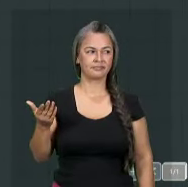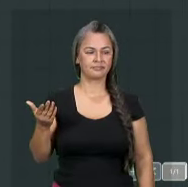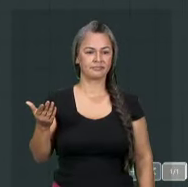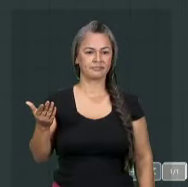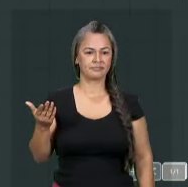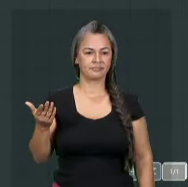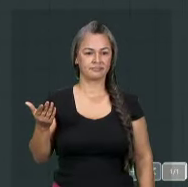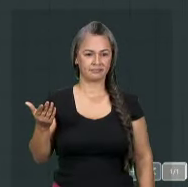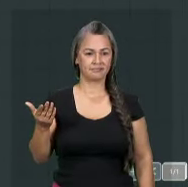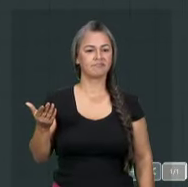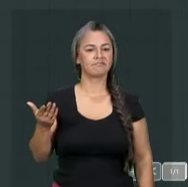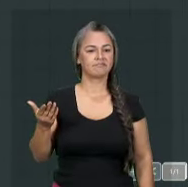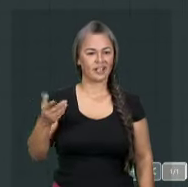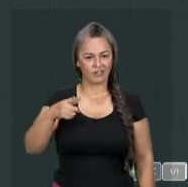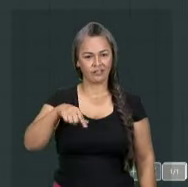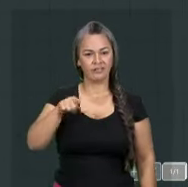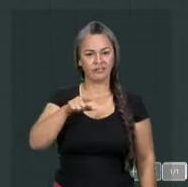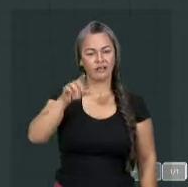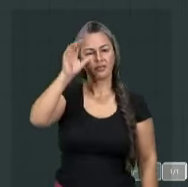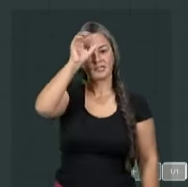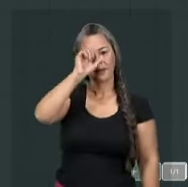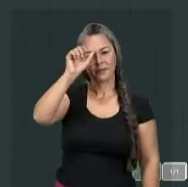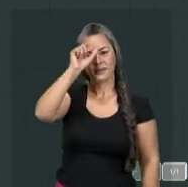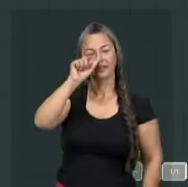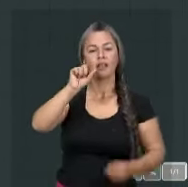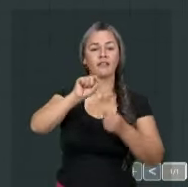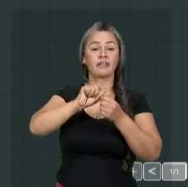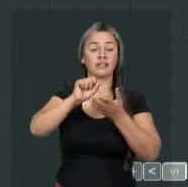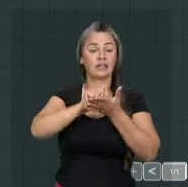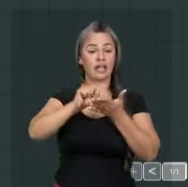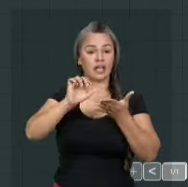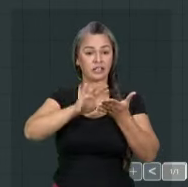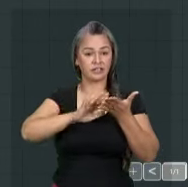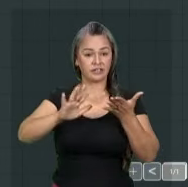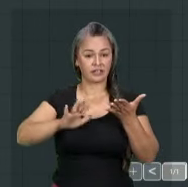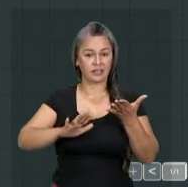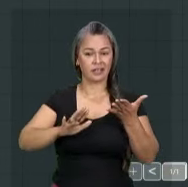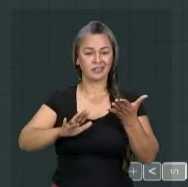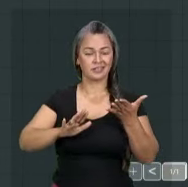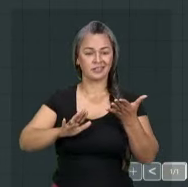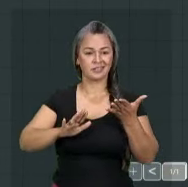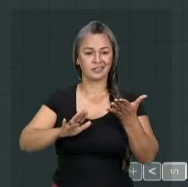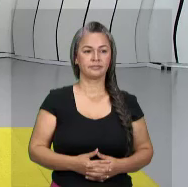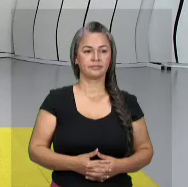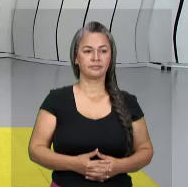Na nossa próxima aula, vamos também resolver exercícios